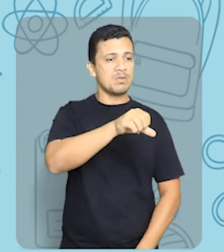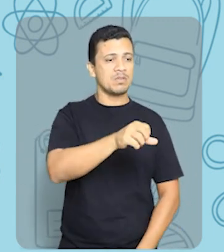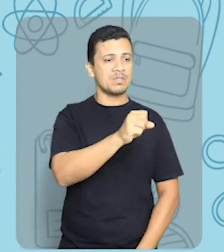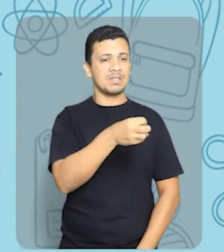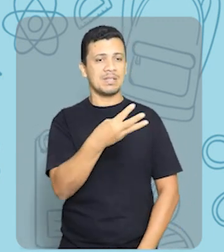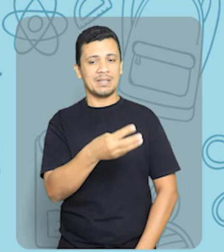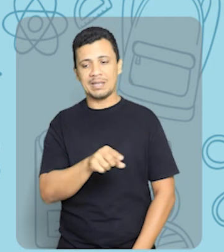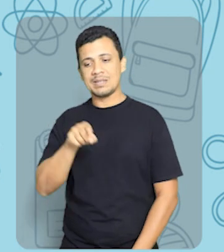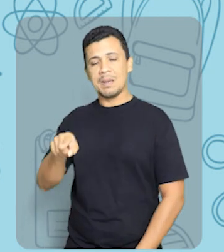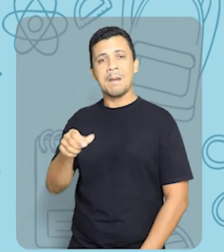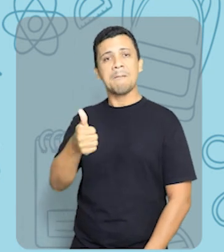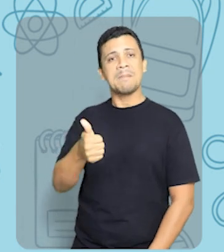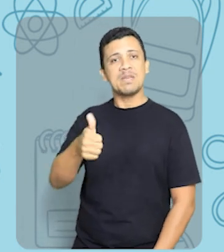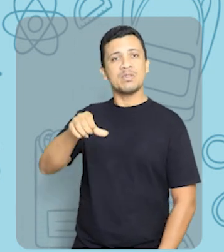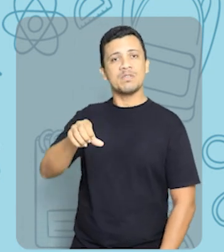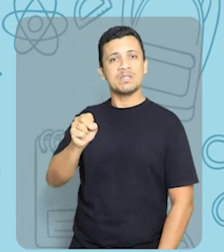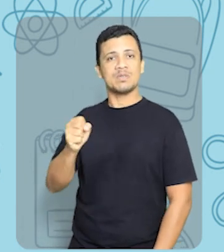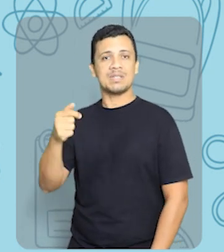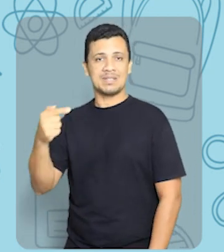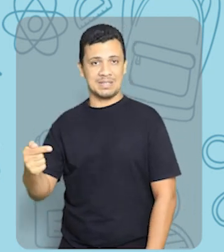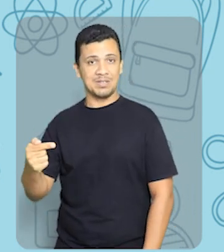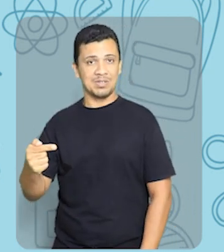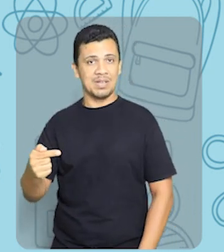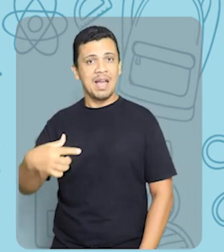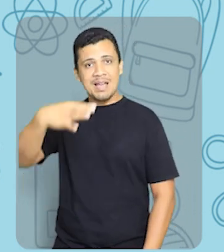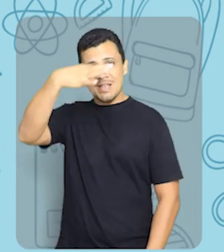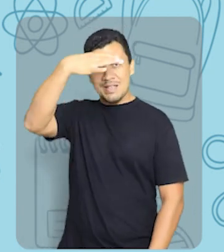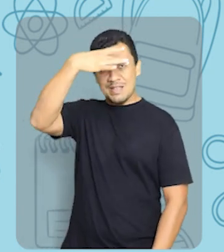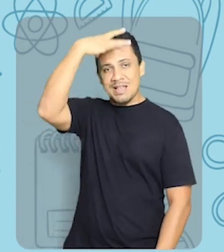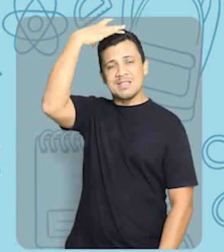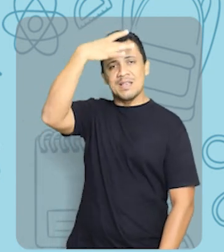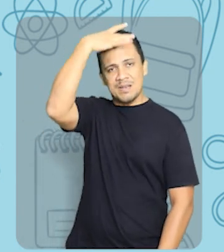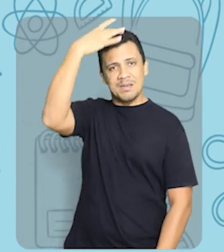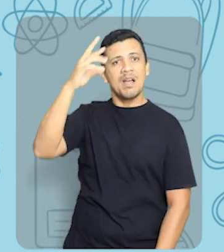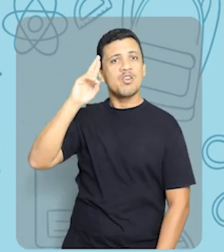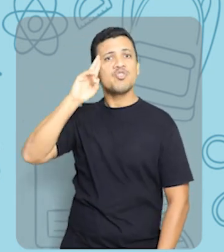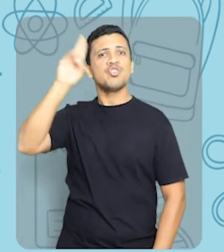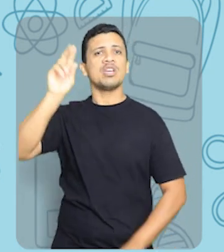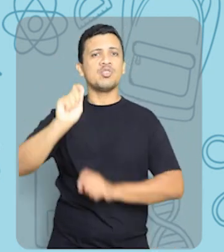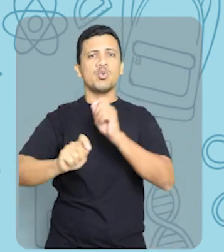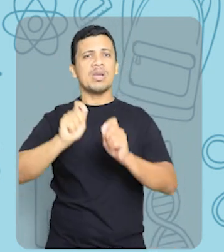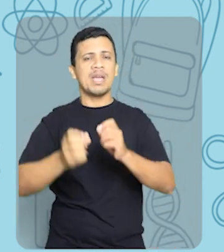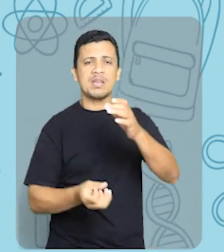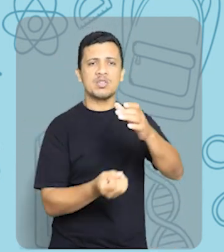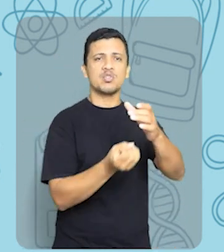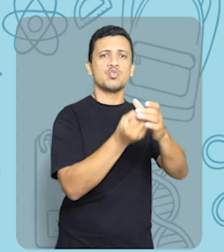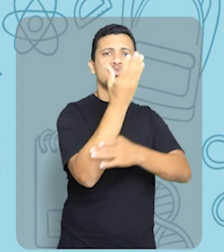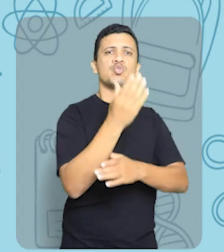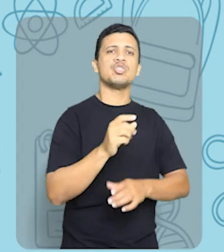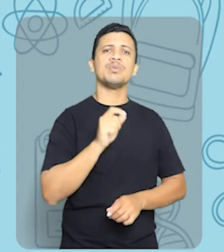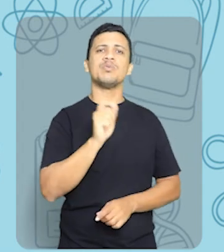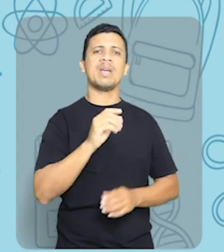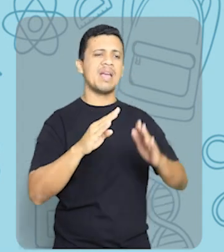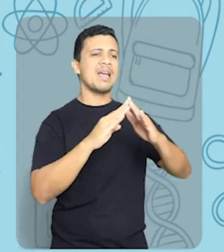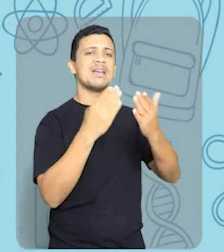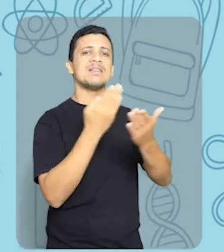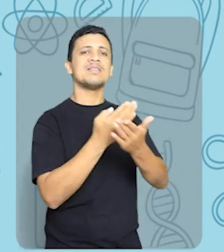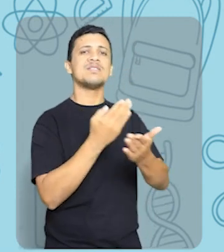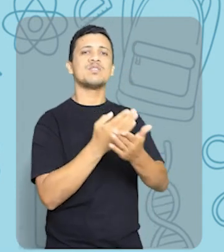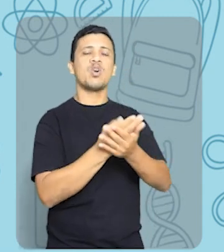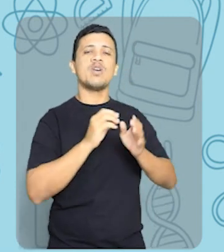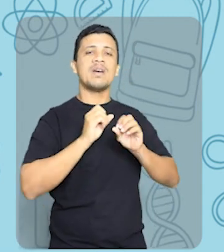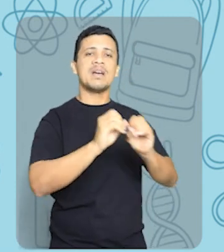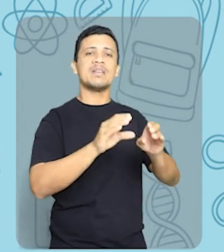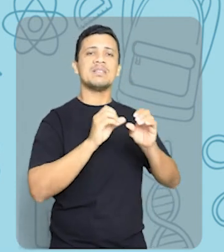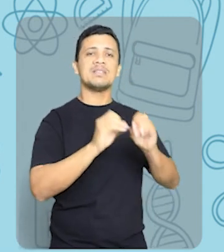e 1987, Darcy Ribeiro dirigiu a implementação dos Centros Integrados de